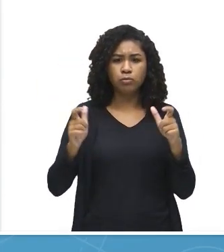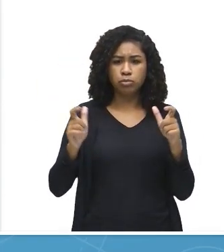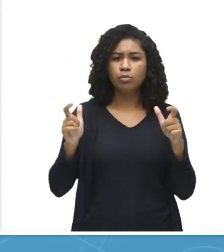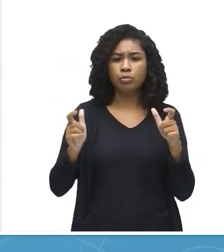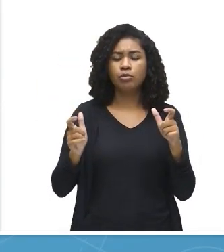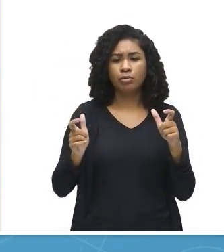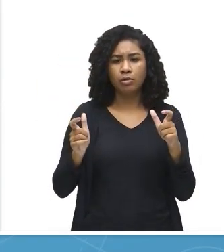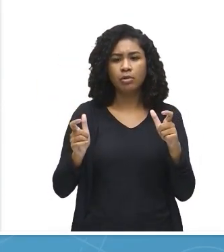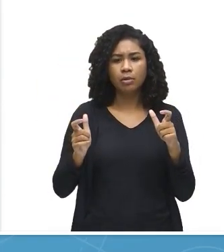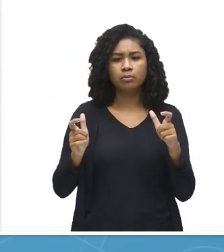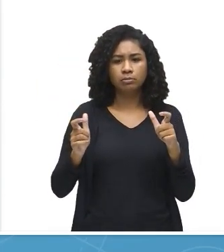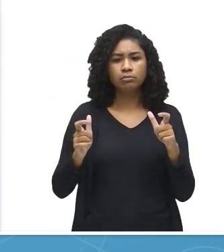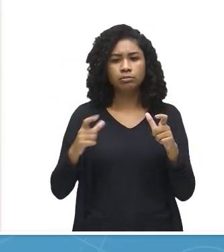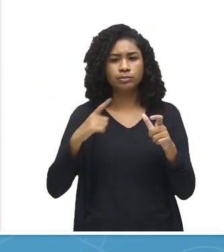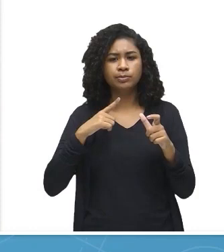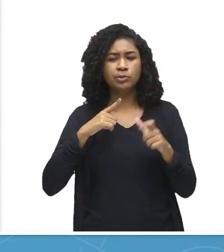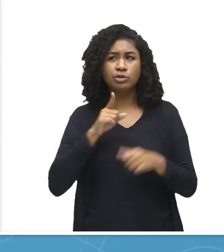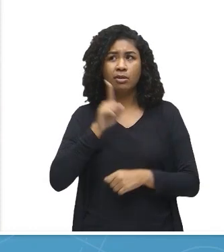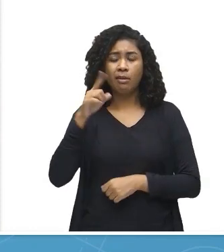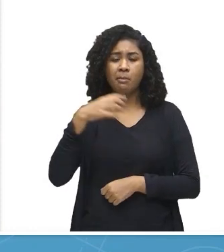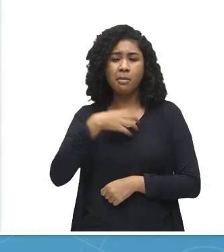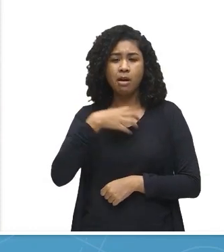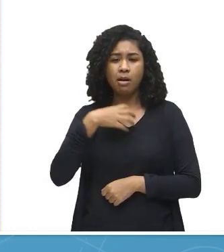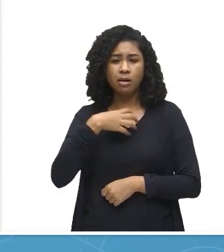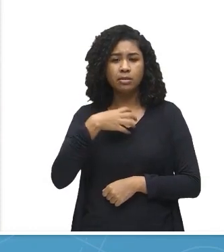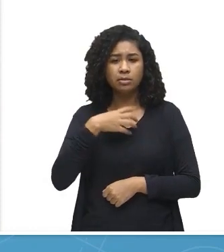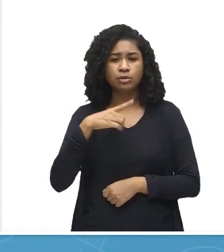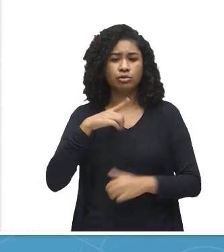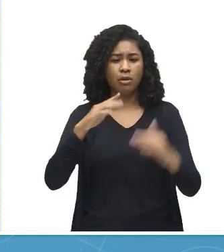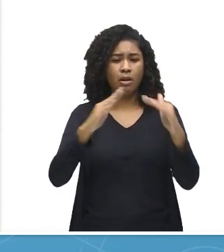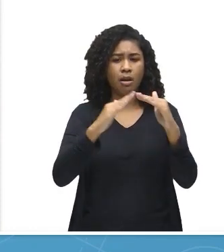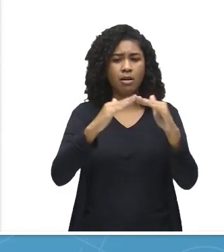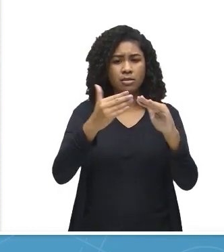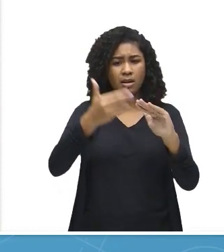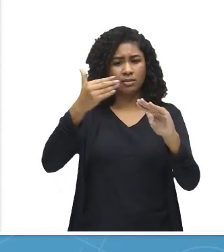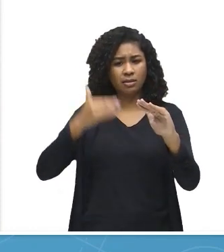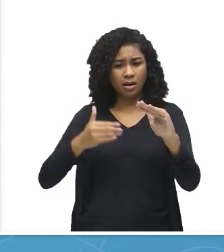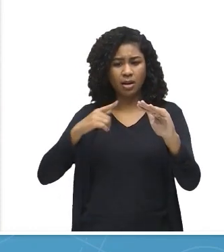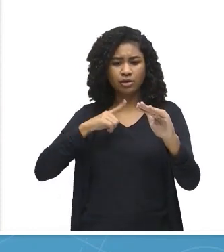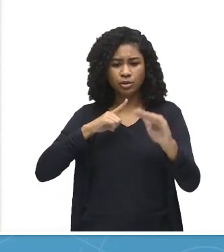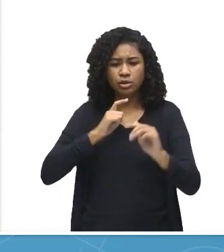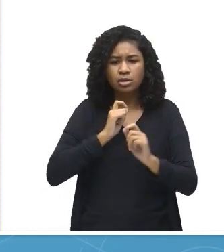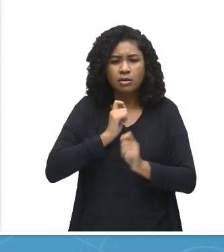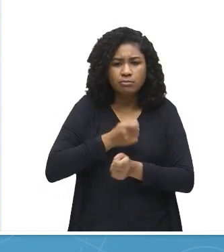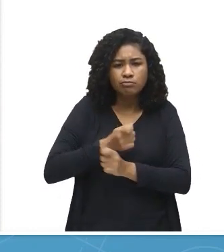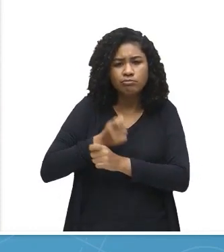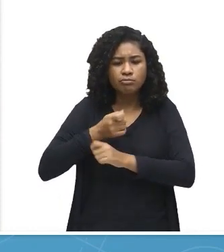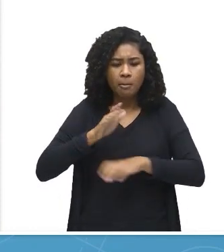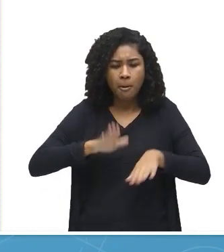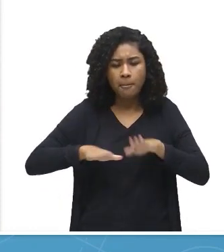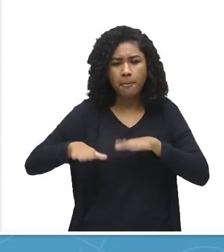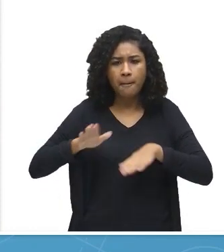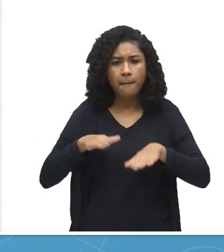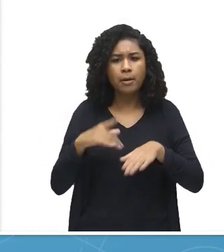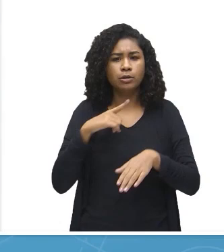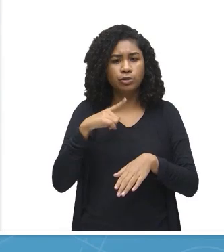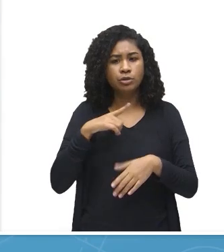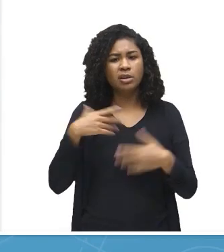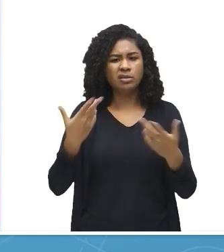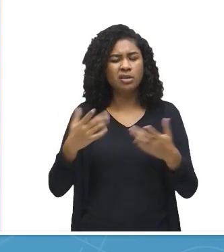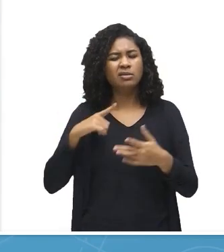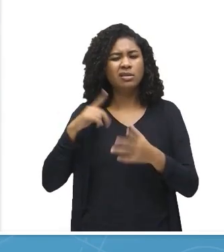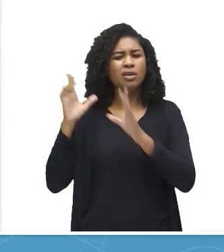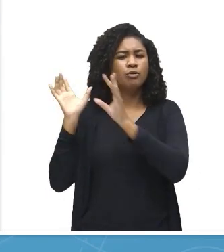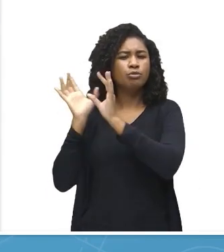aos quintais das baianas, né, das mães de santo que faziam os seus batuques. Então a gente tem todo um contexto histórico